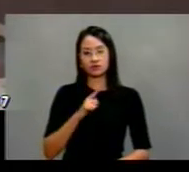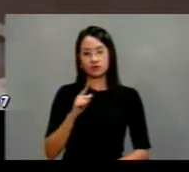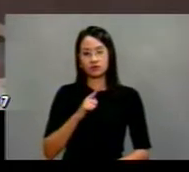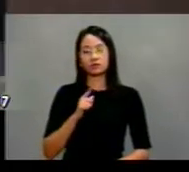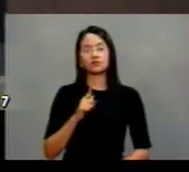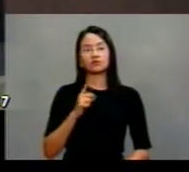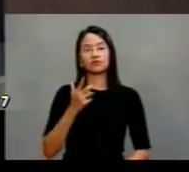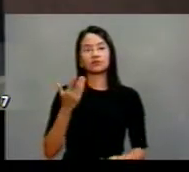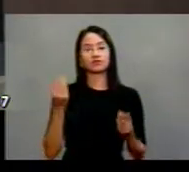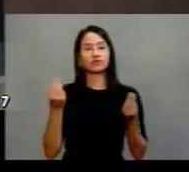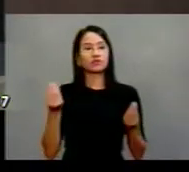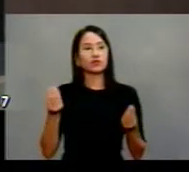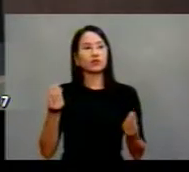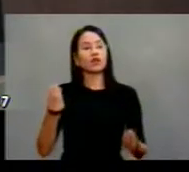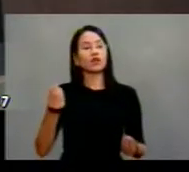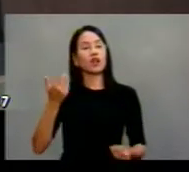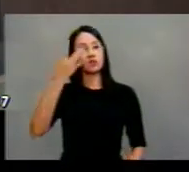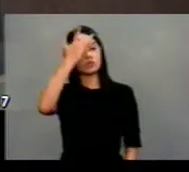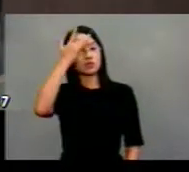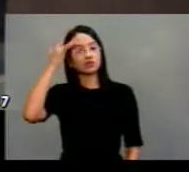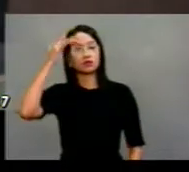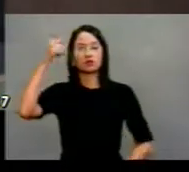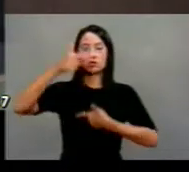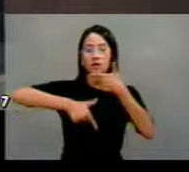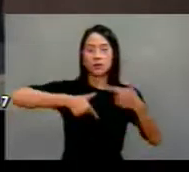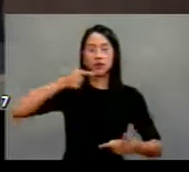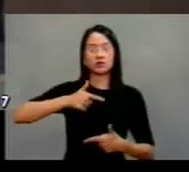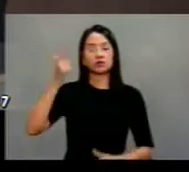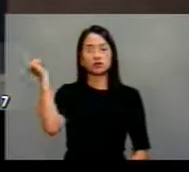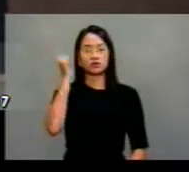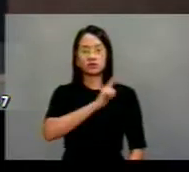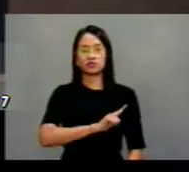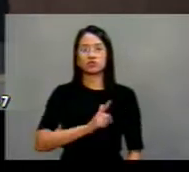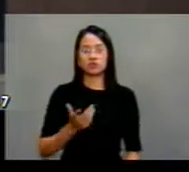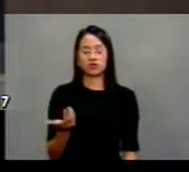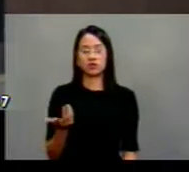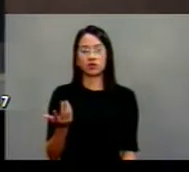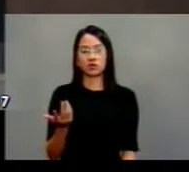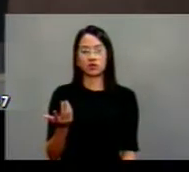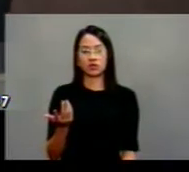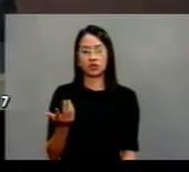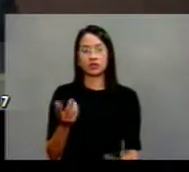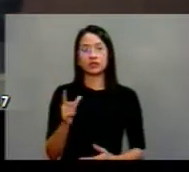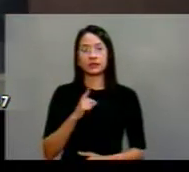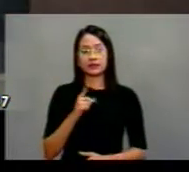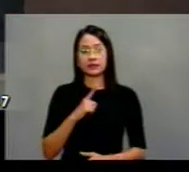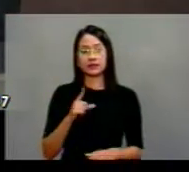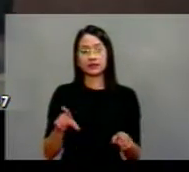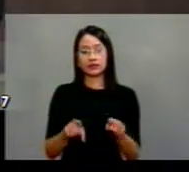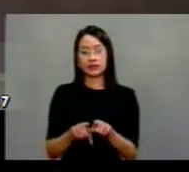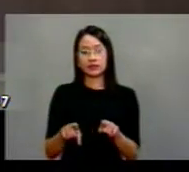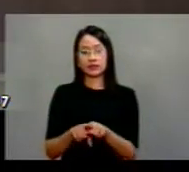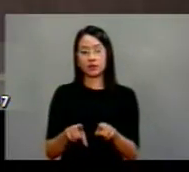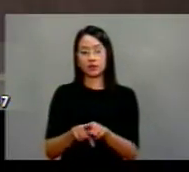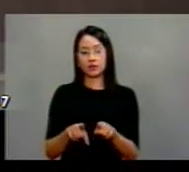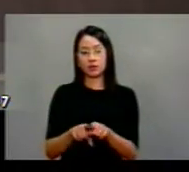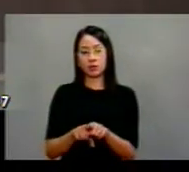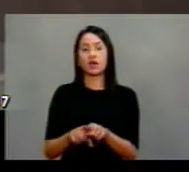às conquistas dos trabalhadores e das trabalhadoras. O processo de restauração